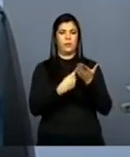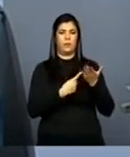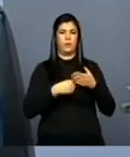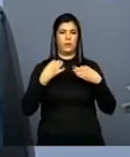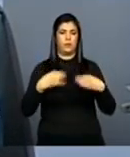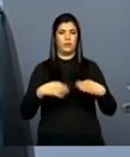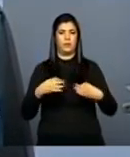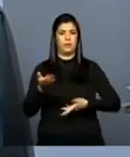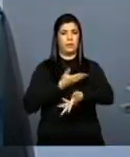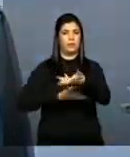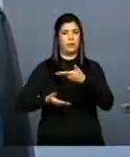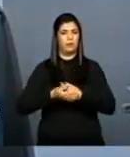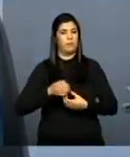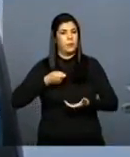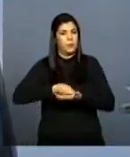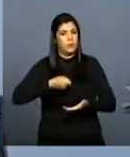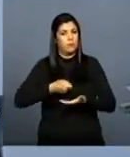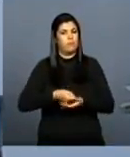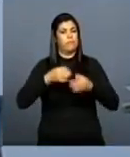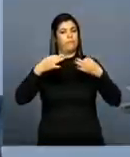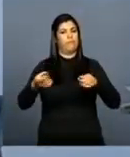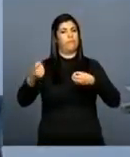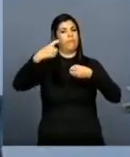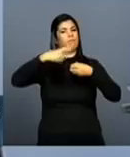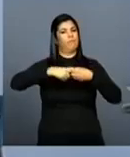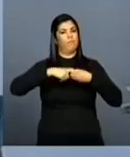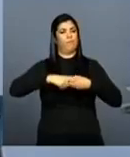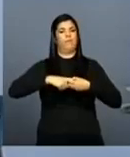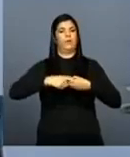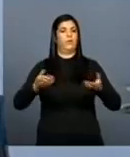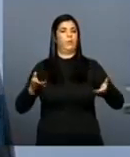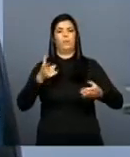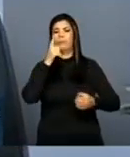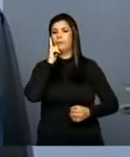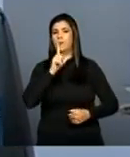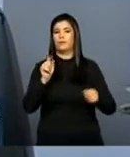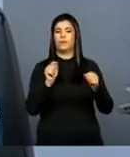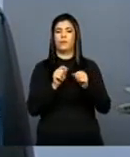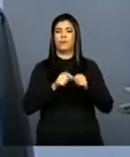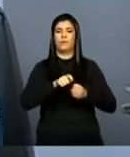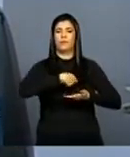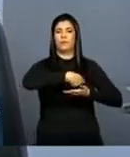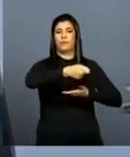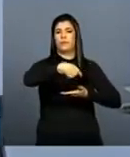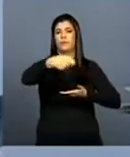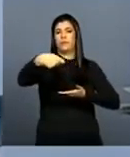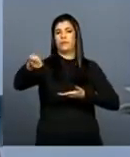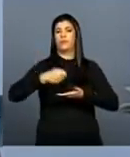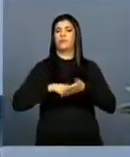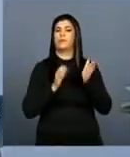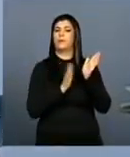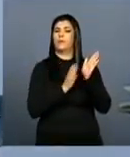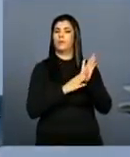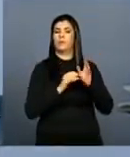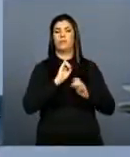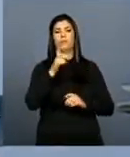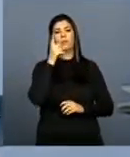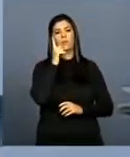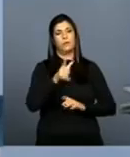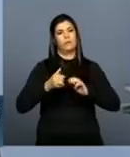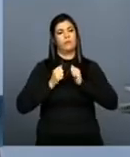nossa relação só se intensificou, e certamente a gente não estaria hoje fazendo todas essas entregas se a gente não pudesse contar com